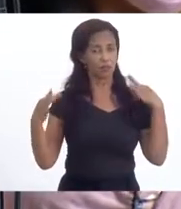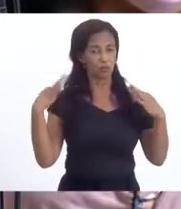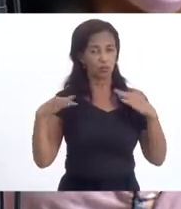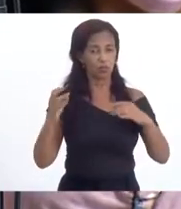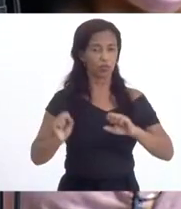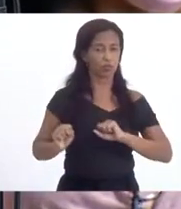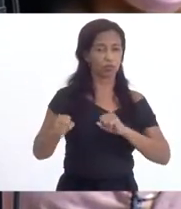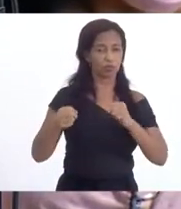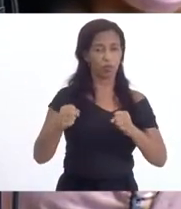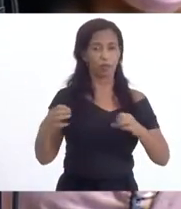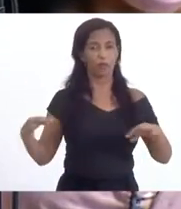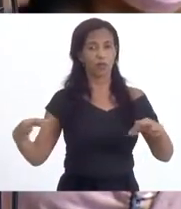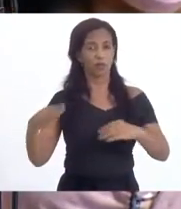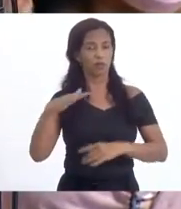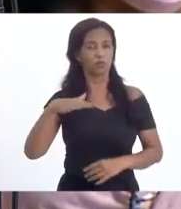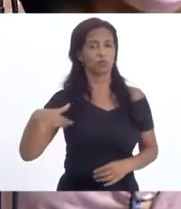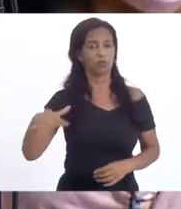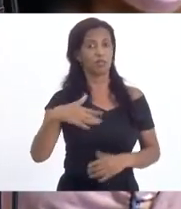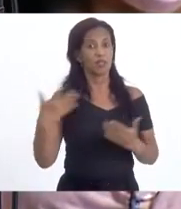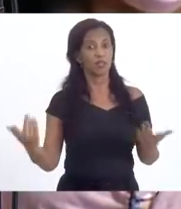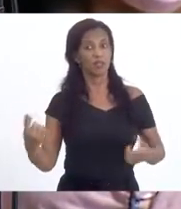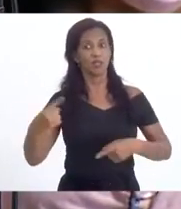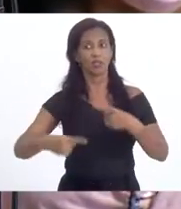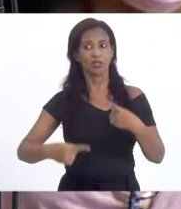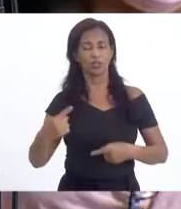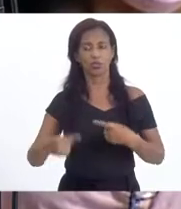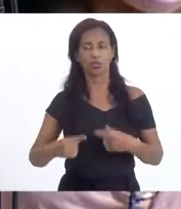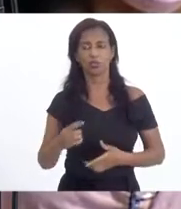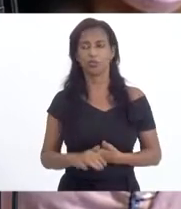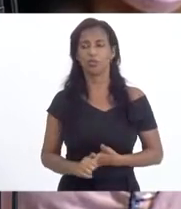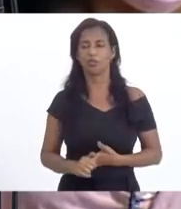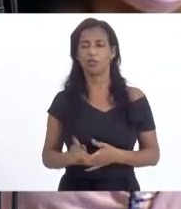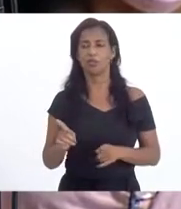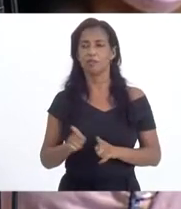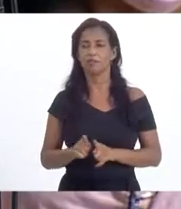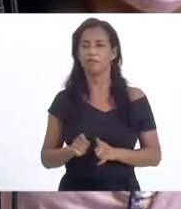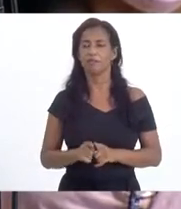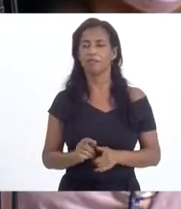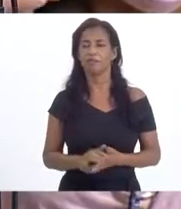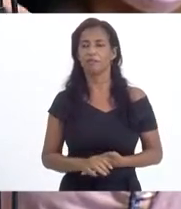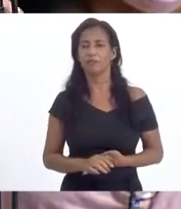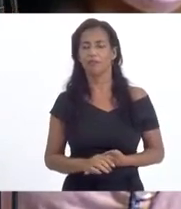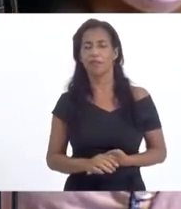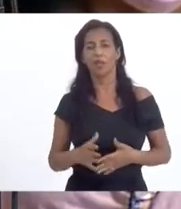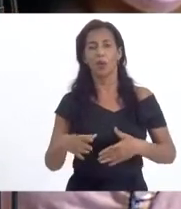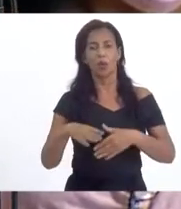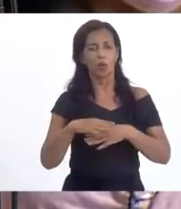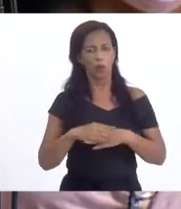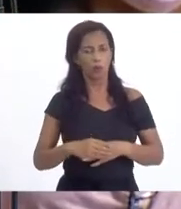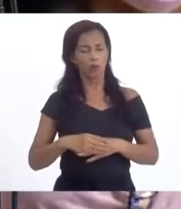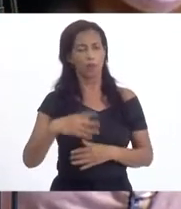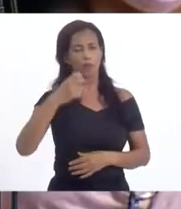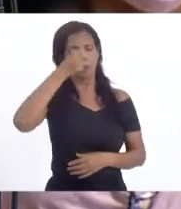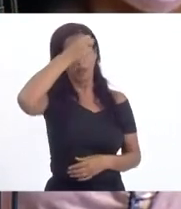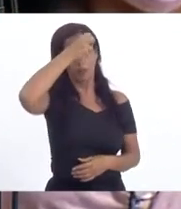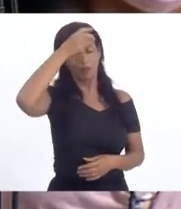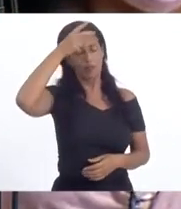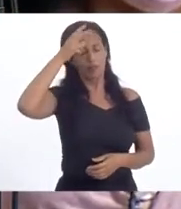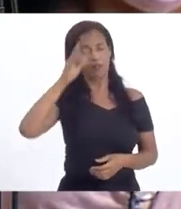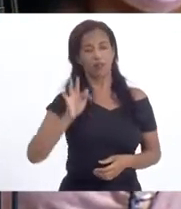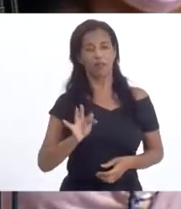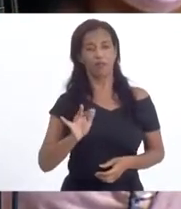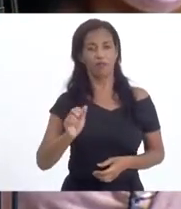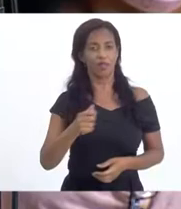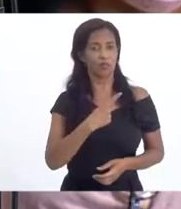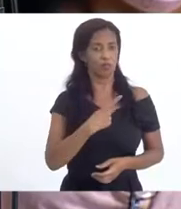potencial enorme para toda a região, e aí discutir, através, estamos discutindo já no SIDENF, e aqui saudar mais uma vez a prefeita Fátima, que é a nossa presidente